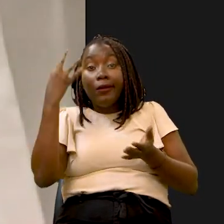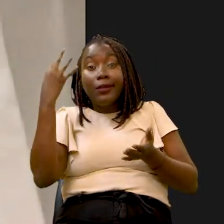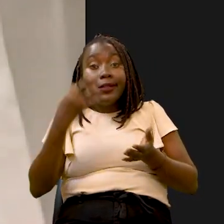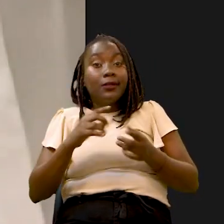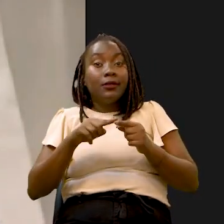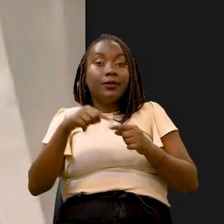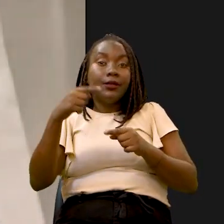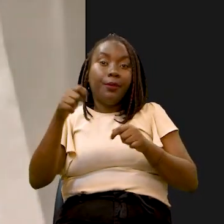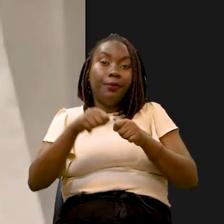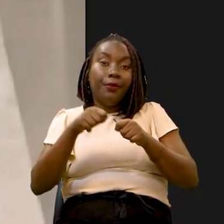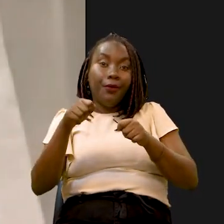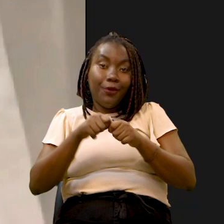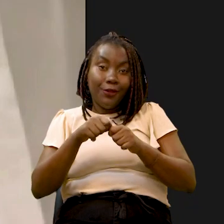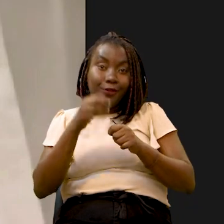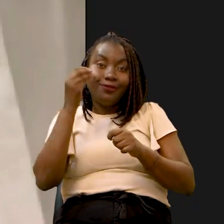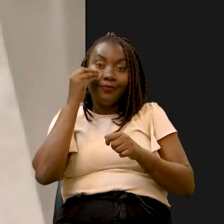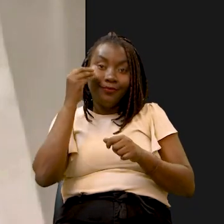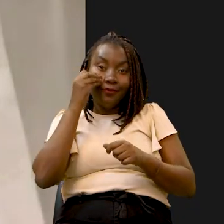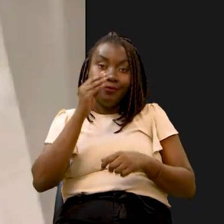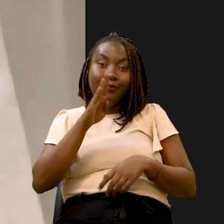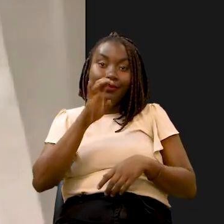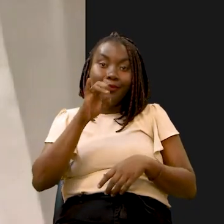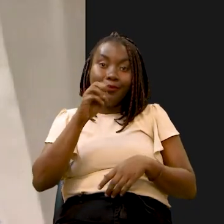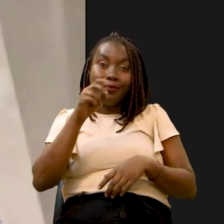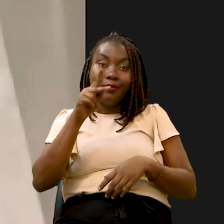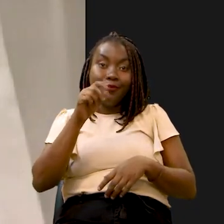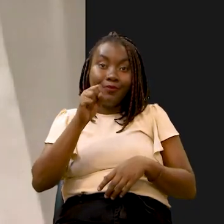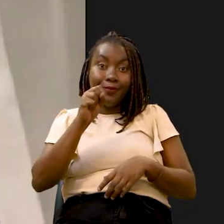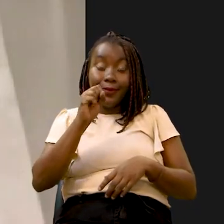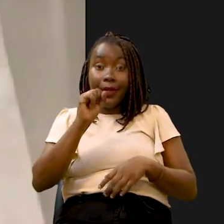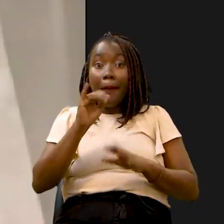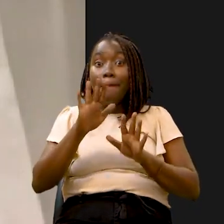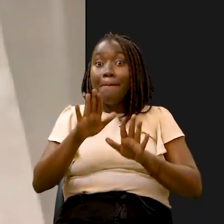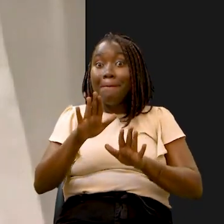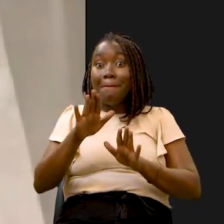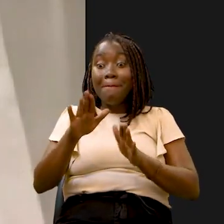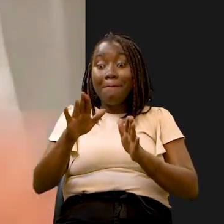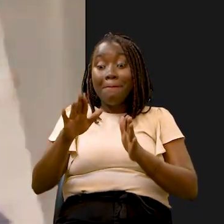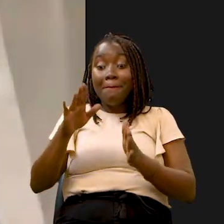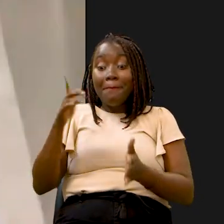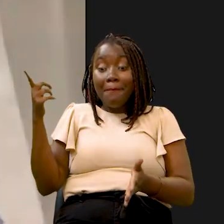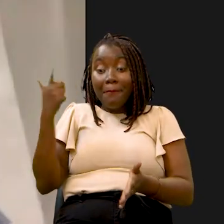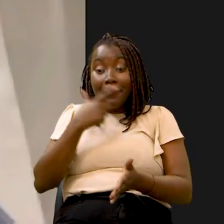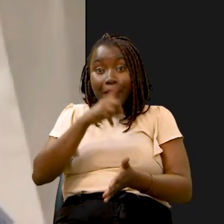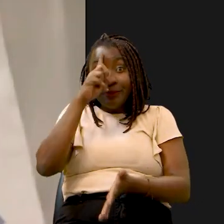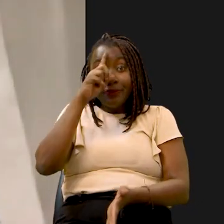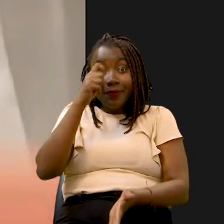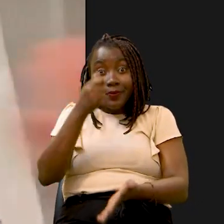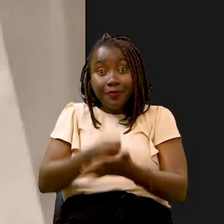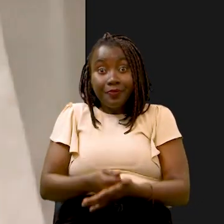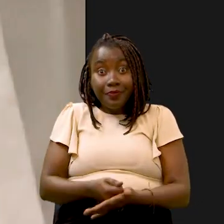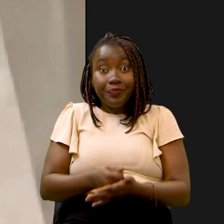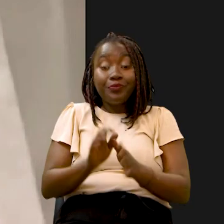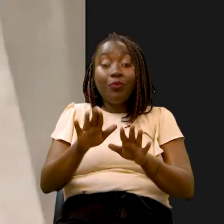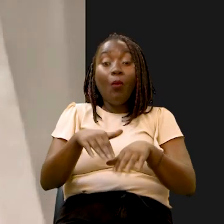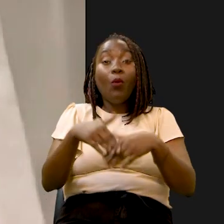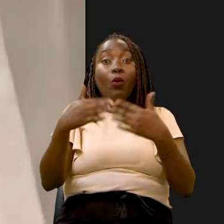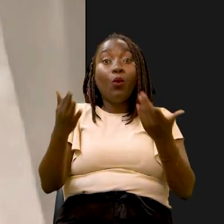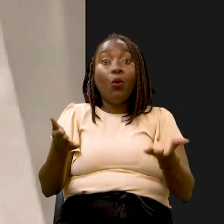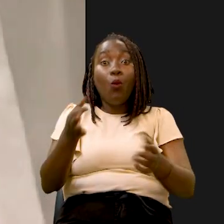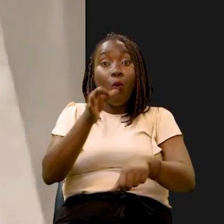é um melanoma depois que se fizer uma biópsia. Mas até para se tomar a decisão de qual